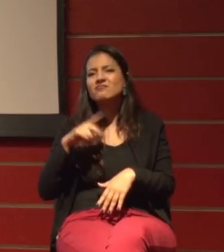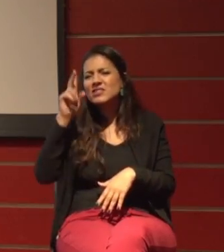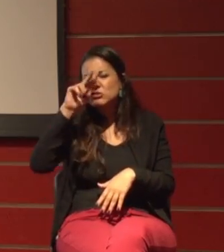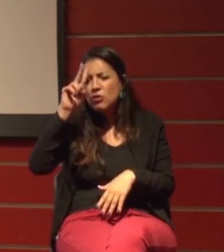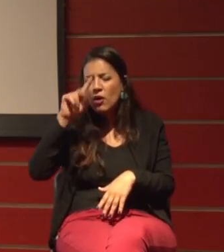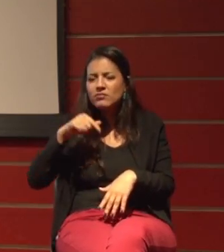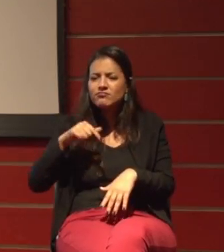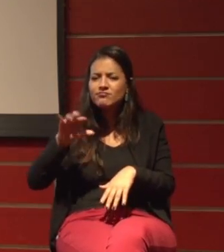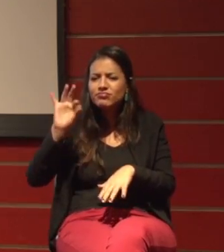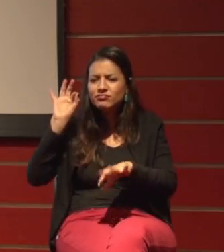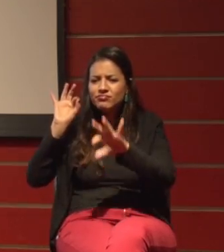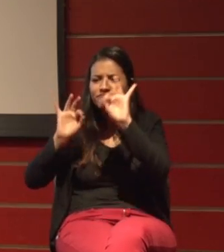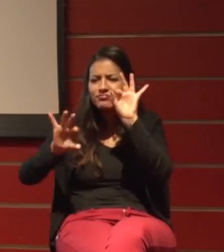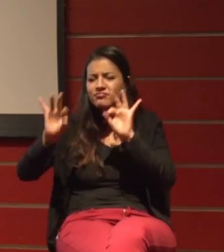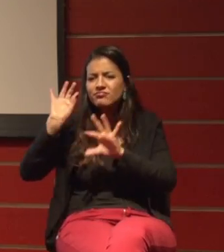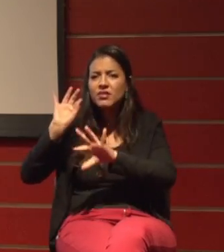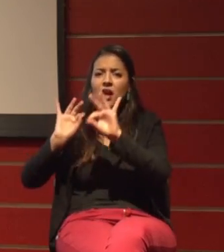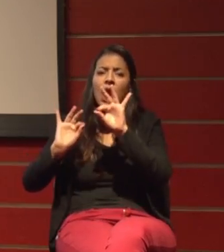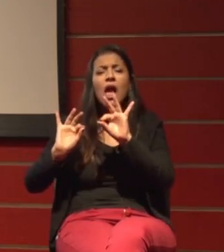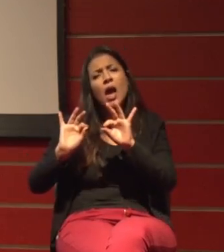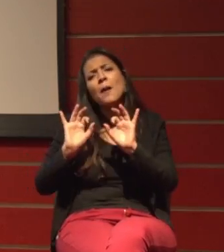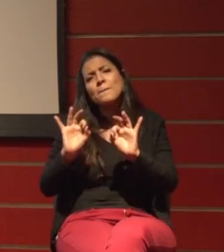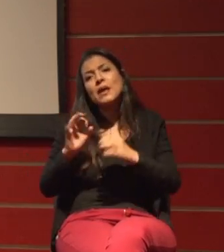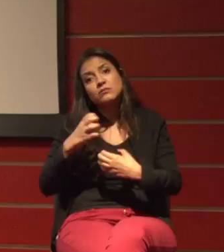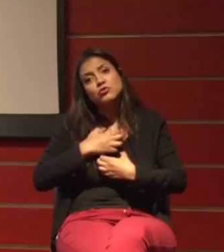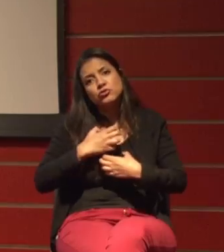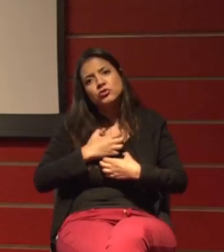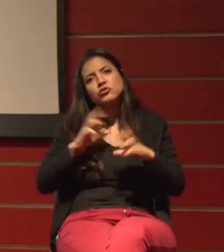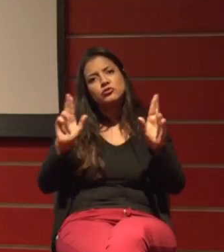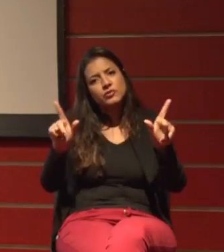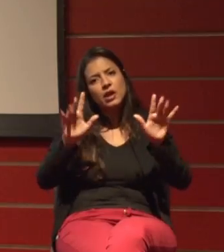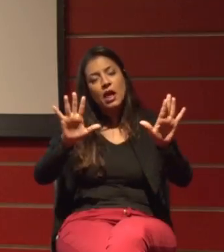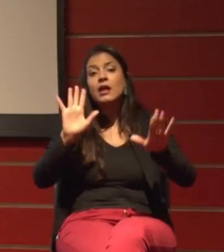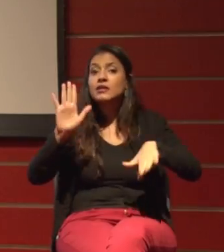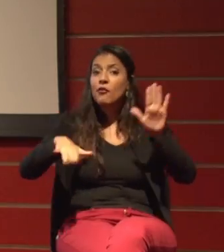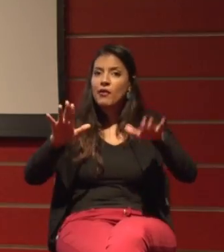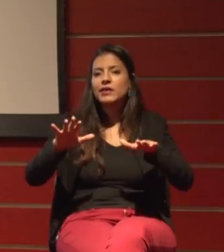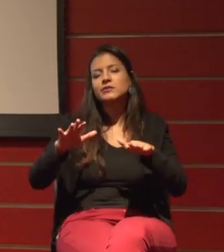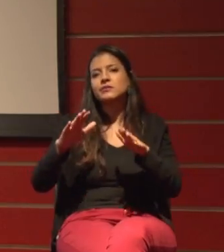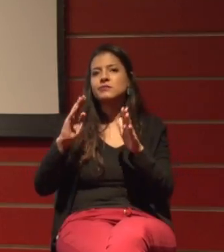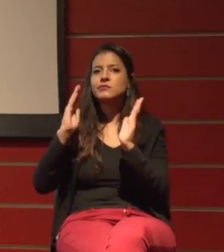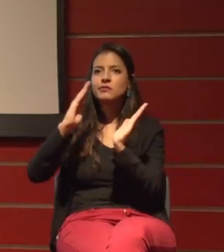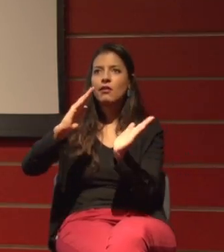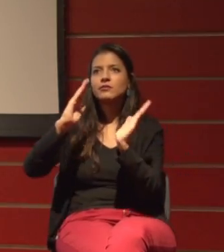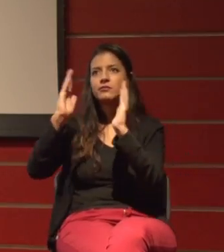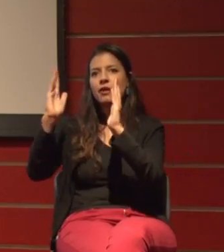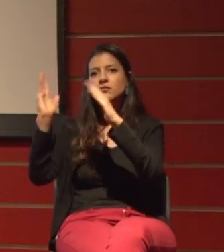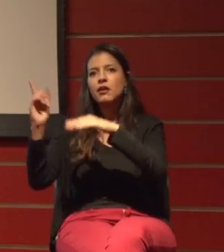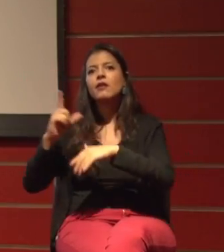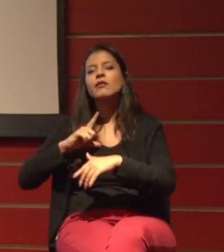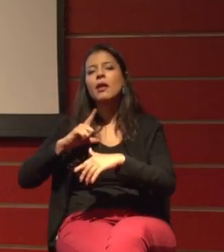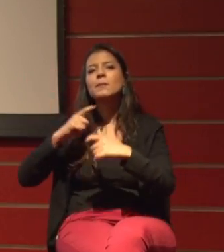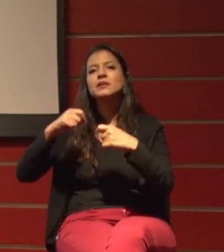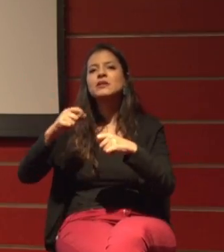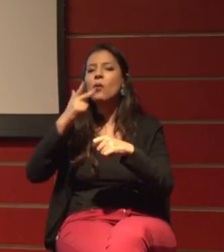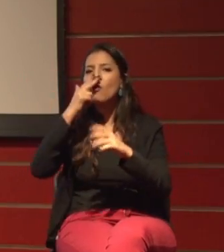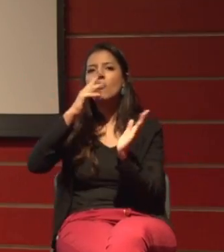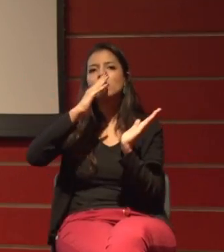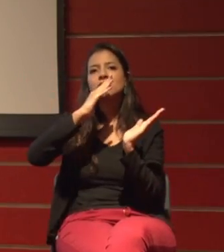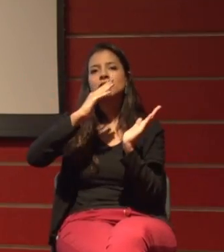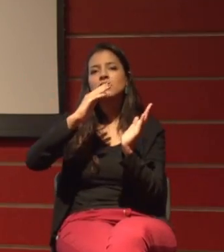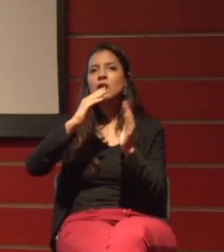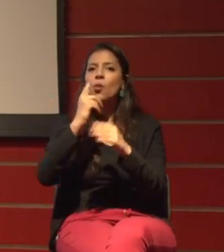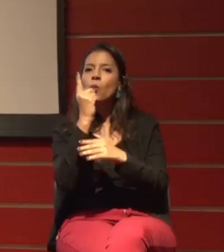então a estrutura realmente é diferente talvez você tenha que ter um gancho maior no final de cada episódio né Eh um